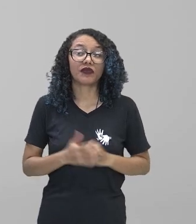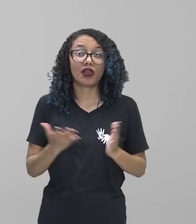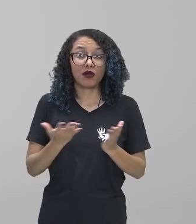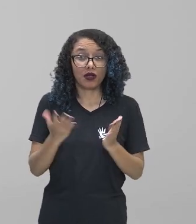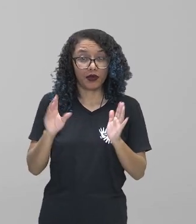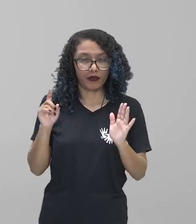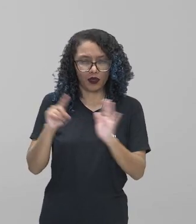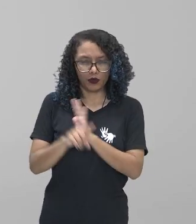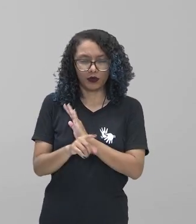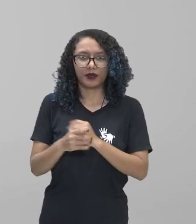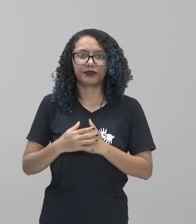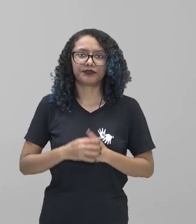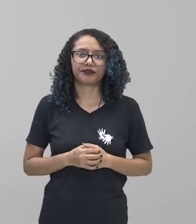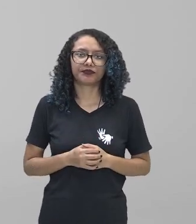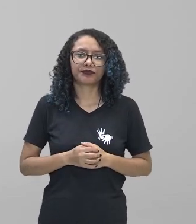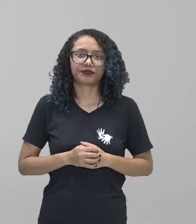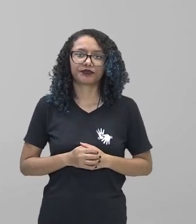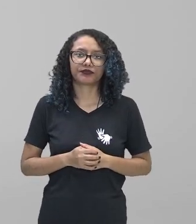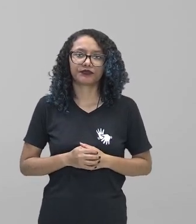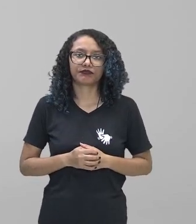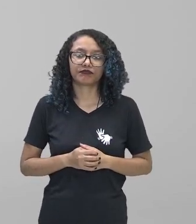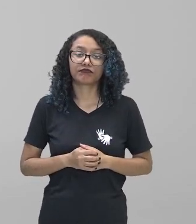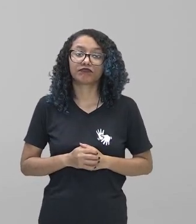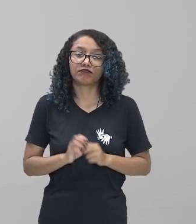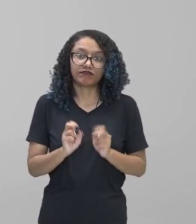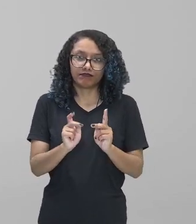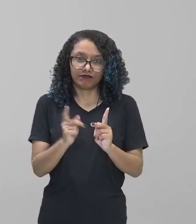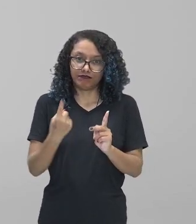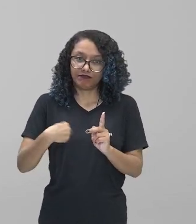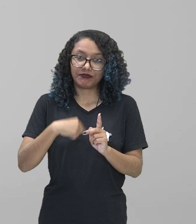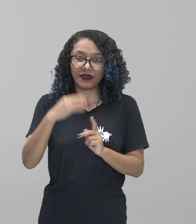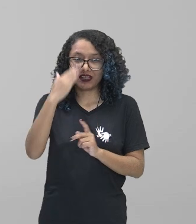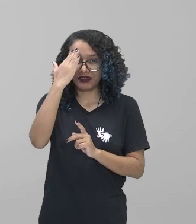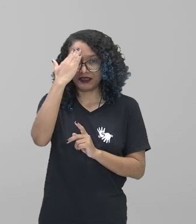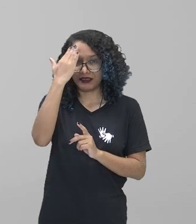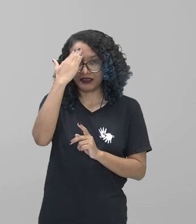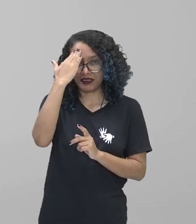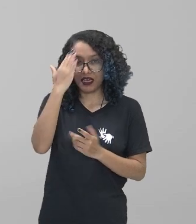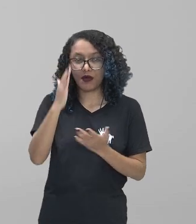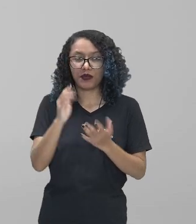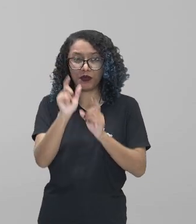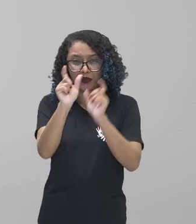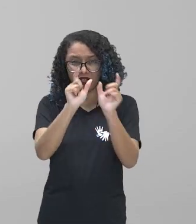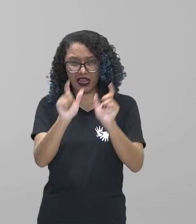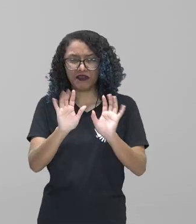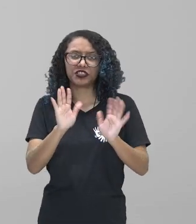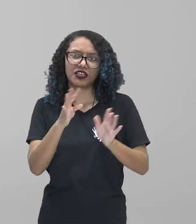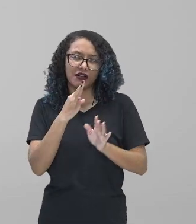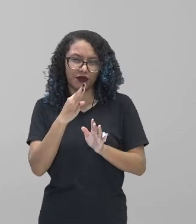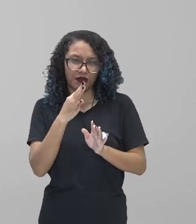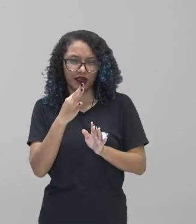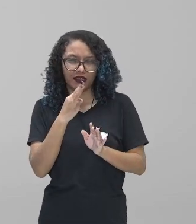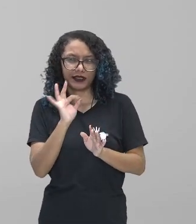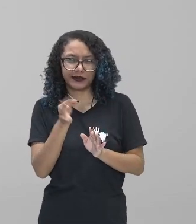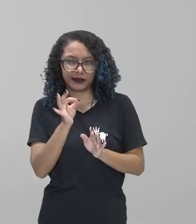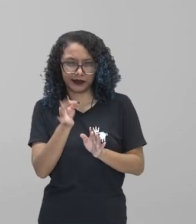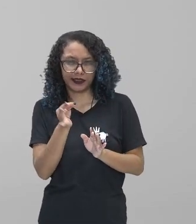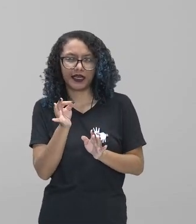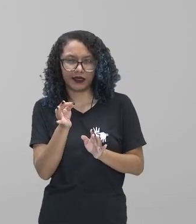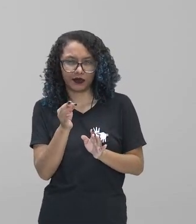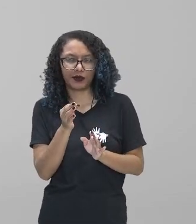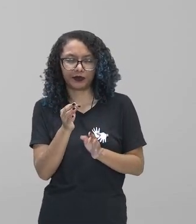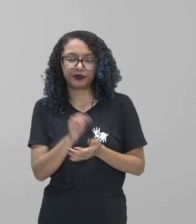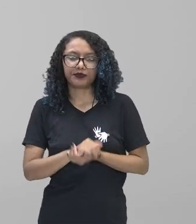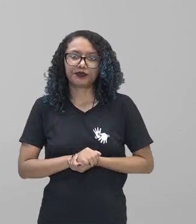para vocês, tudo bem, nós sabemos, muitas palavras dessas nós já ouvimos falar, nós conhecemos,